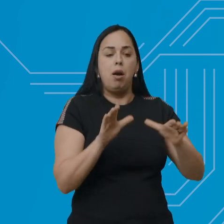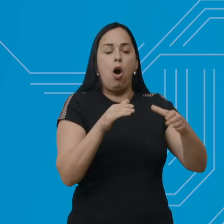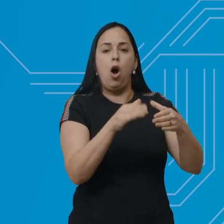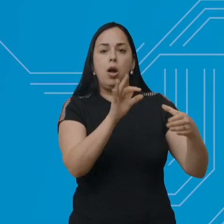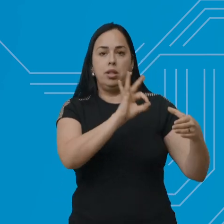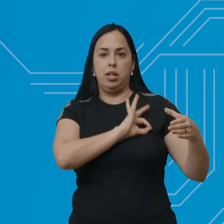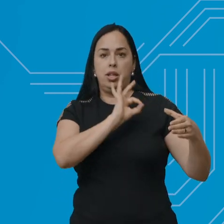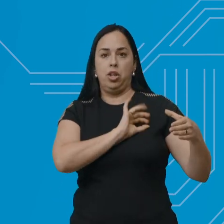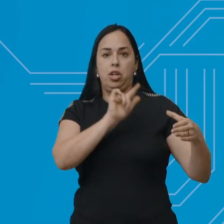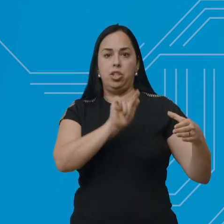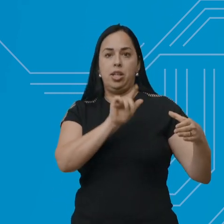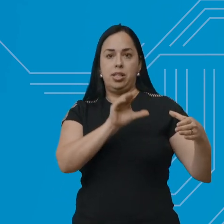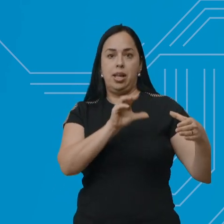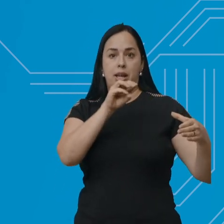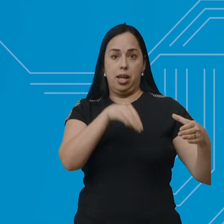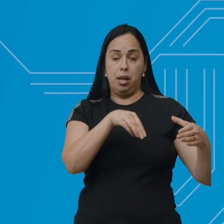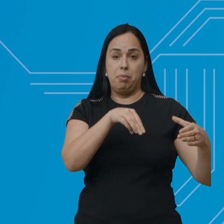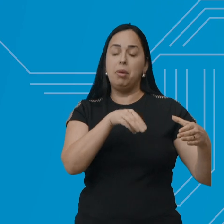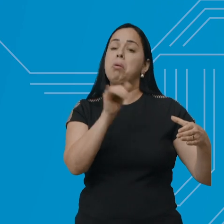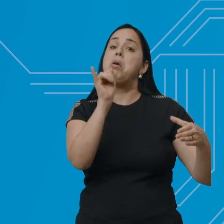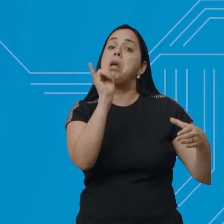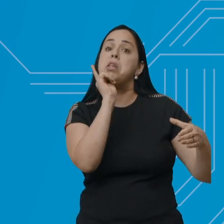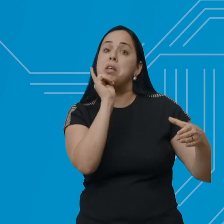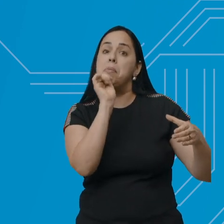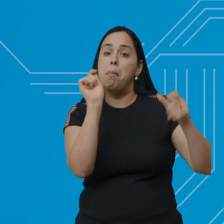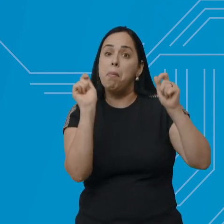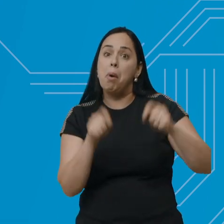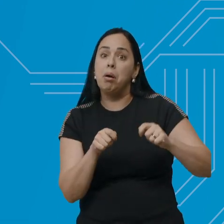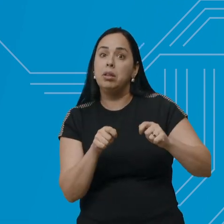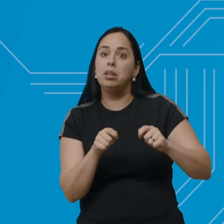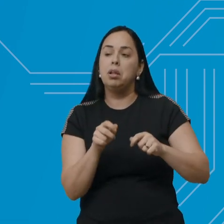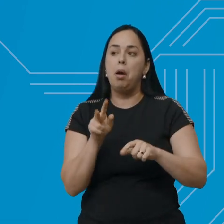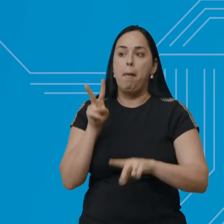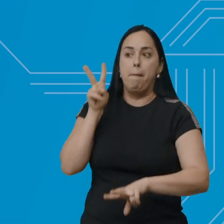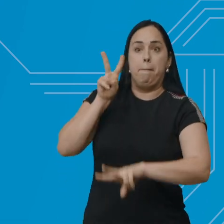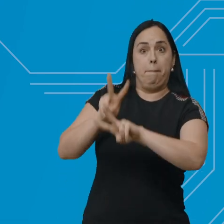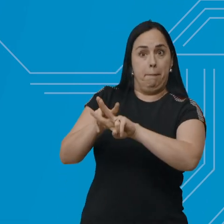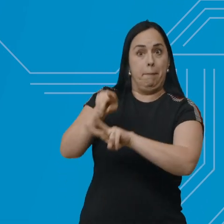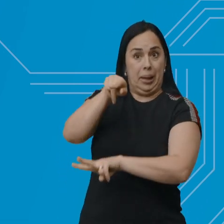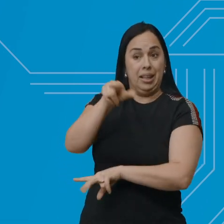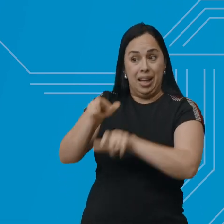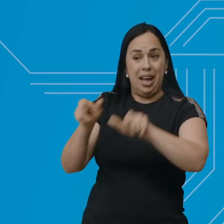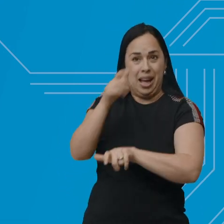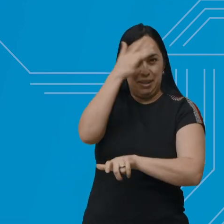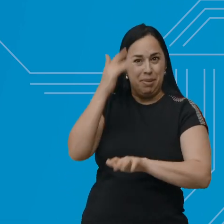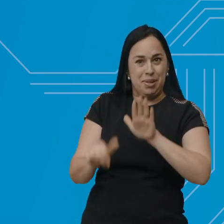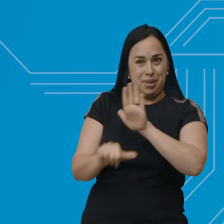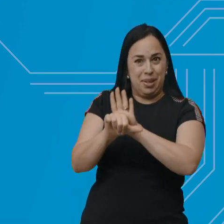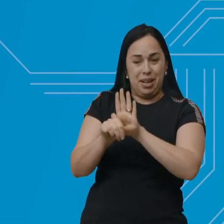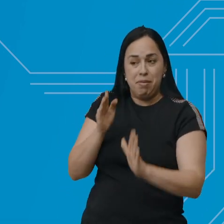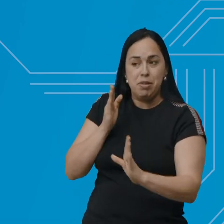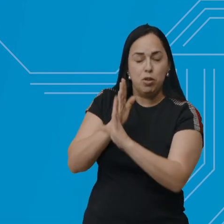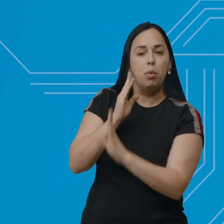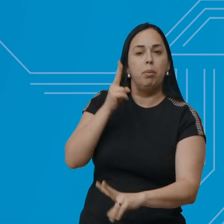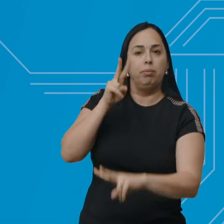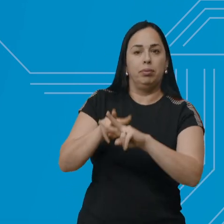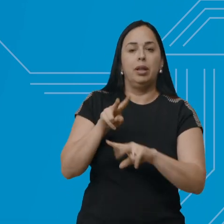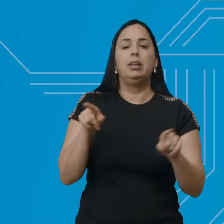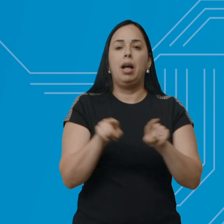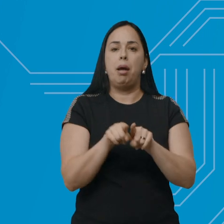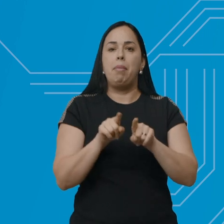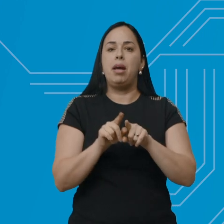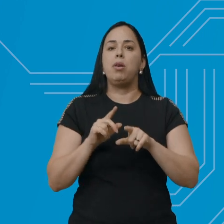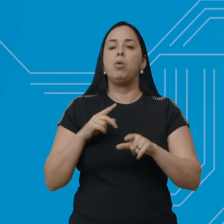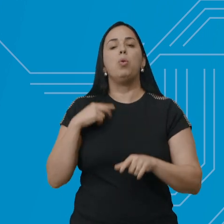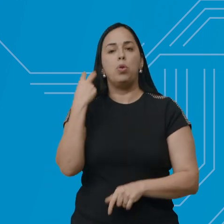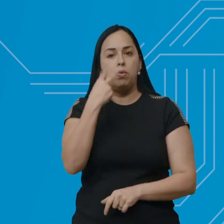guardas municipais. Assim, a GCM poderia, por exemplo, realizar prisões em flagrante. Em São José, a Câmara